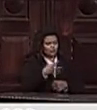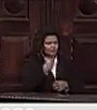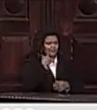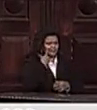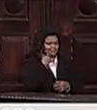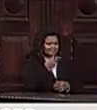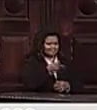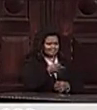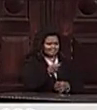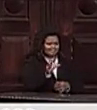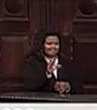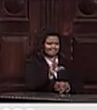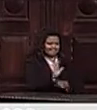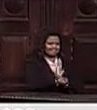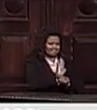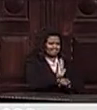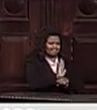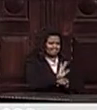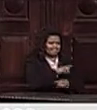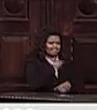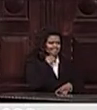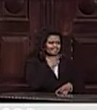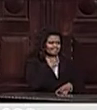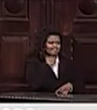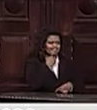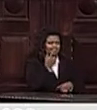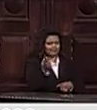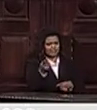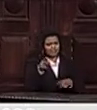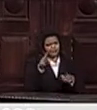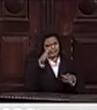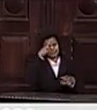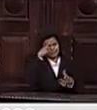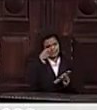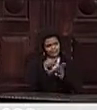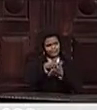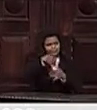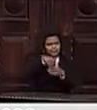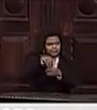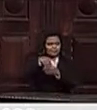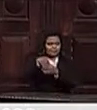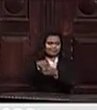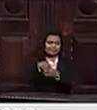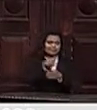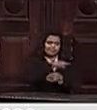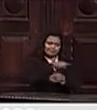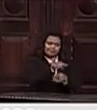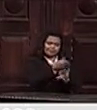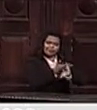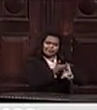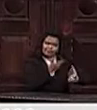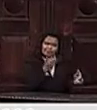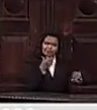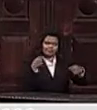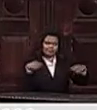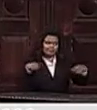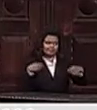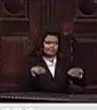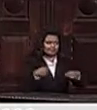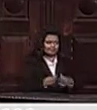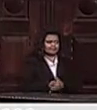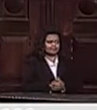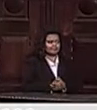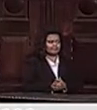de ajuste de conduta para saldar e quitar a folha de pagamento atrasada deixado pelo